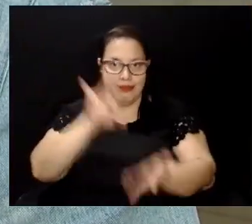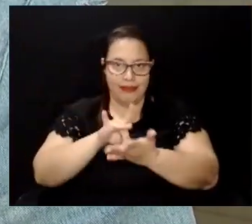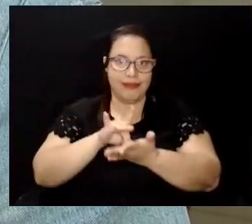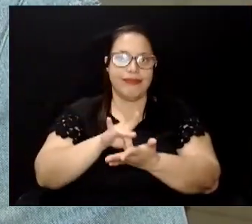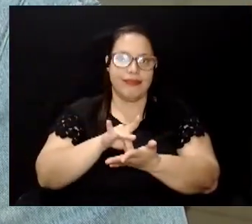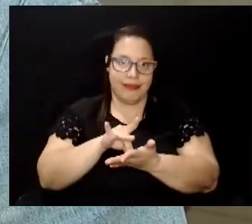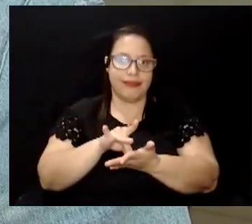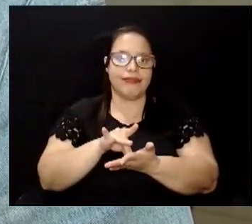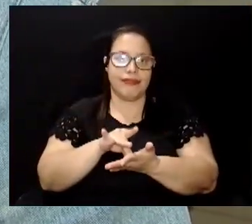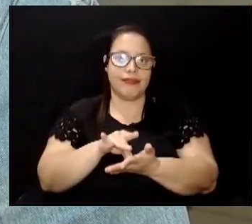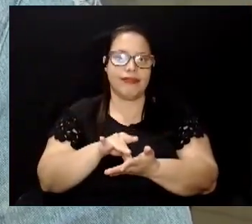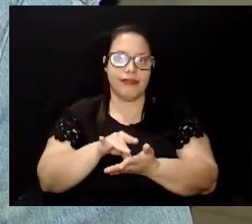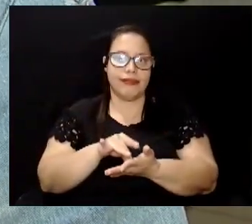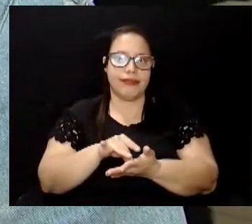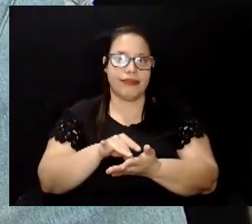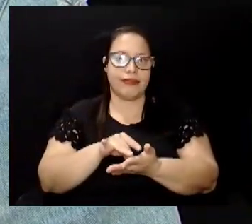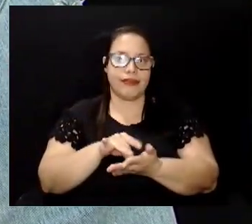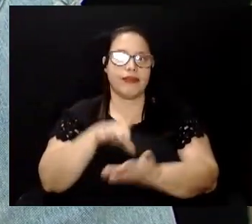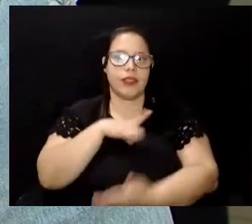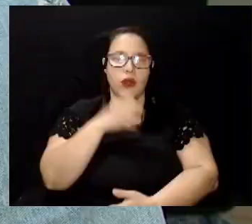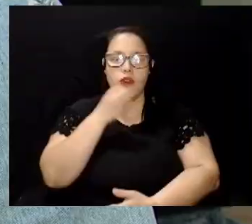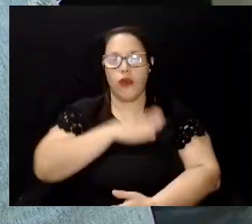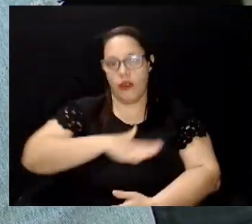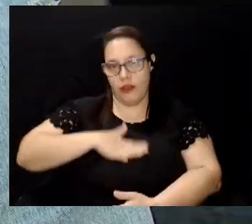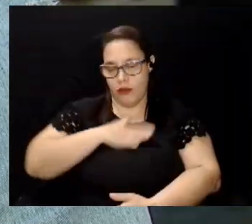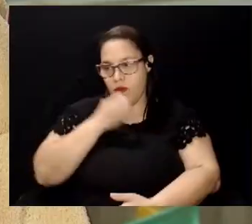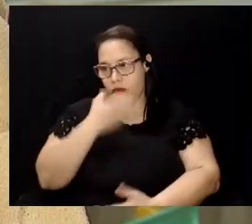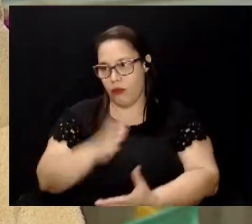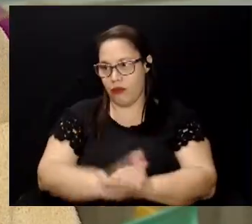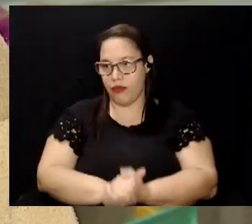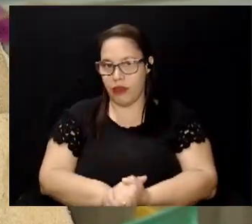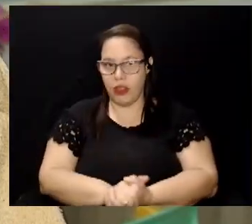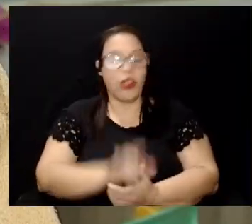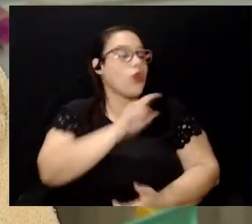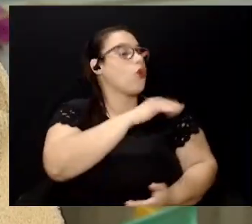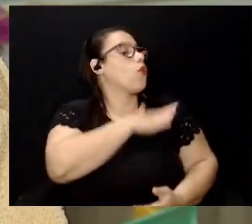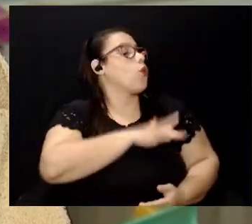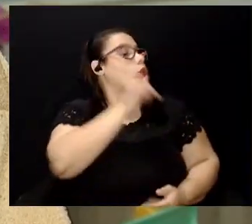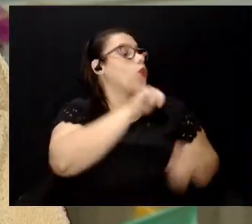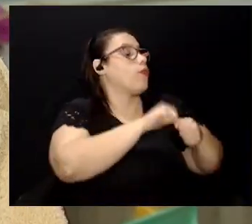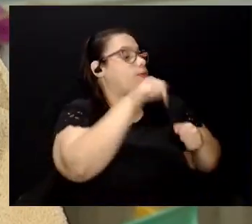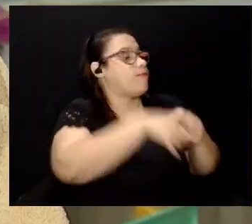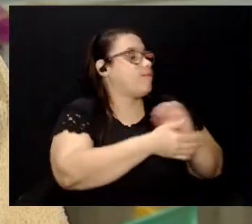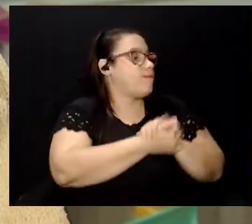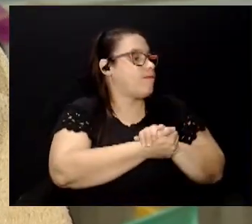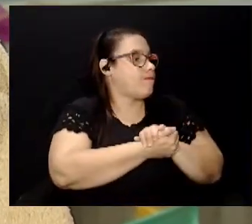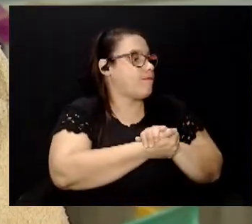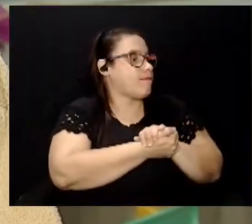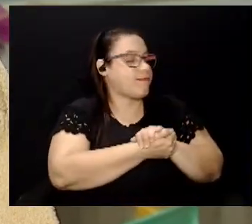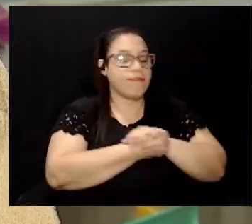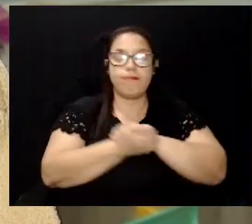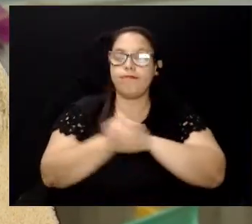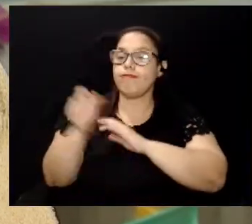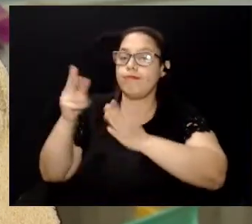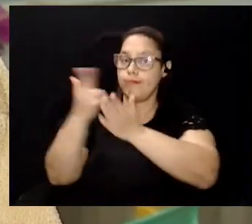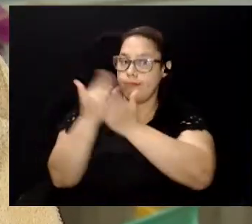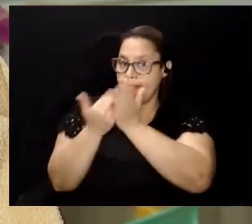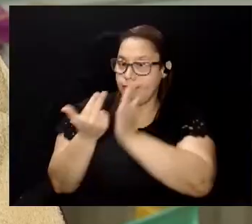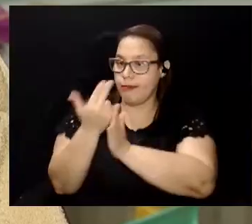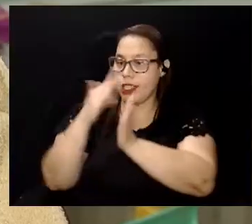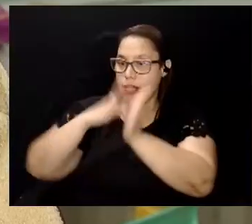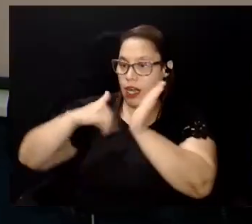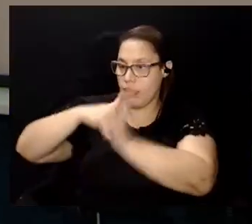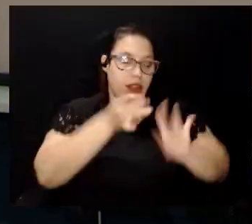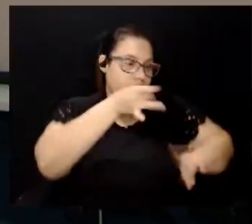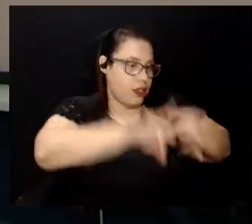se concretizando, e tem sido prazeroso. E o que você gosta de fazer aqui? De desenhar e